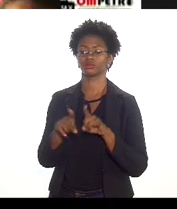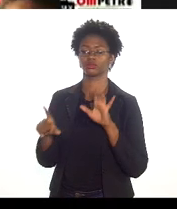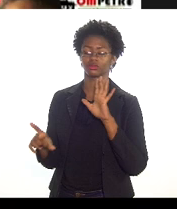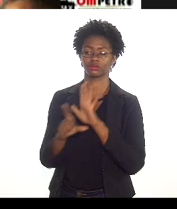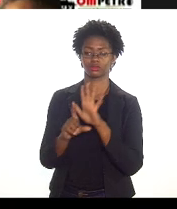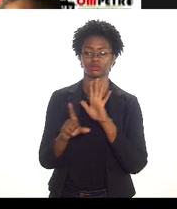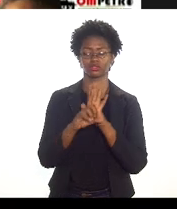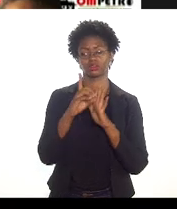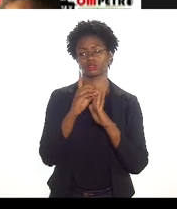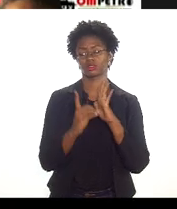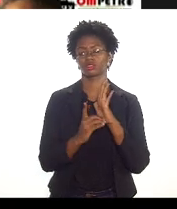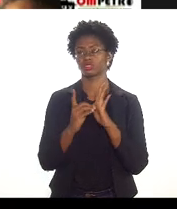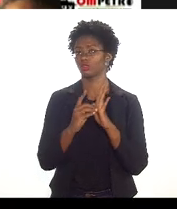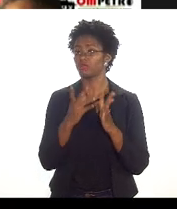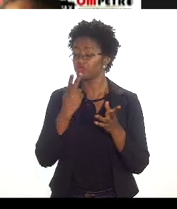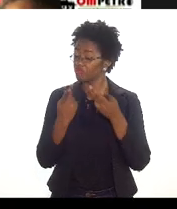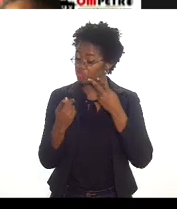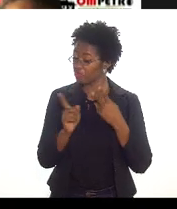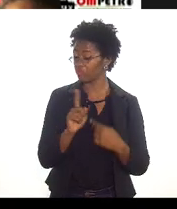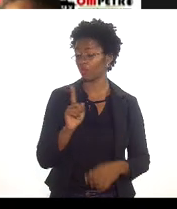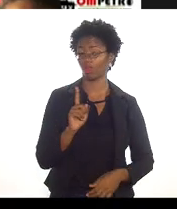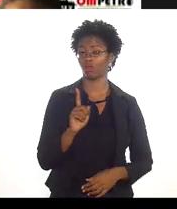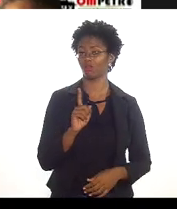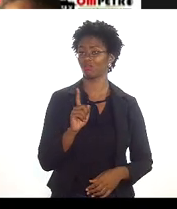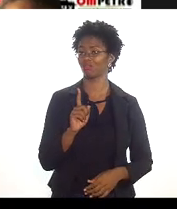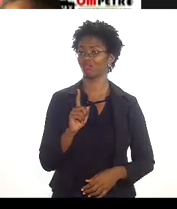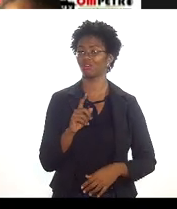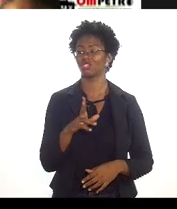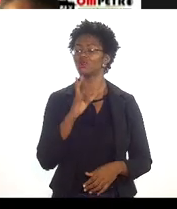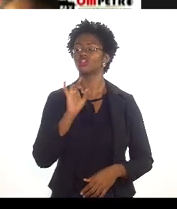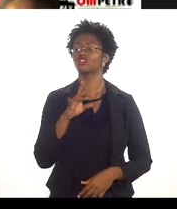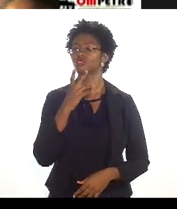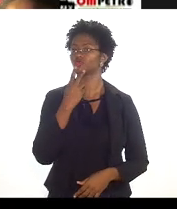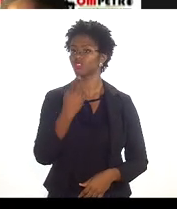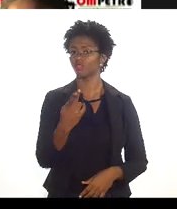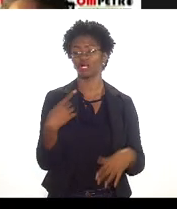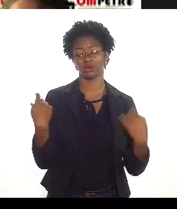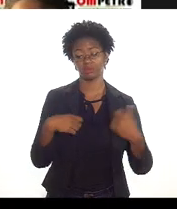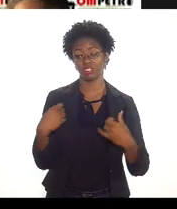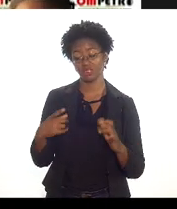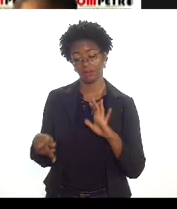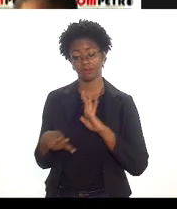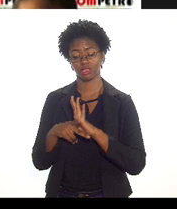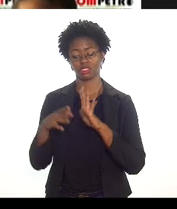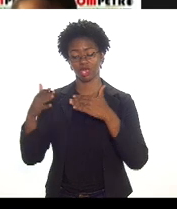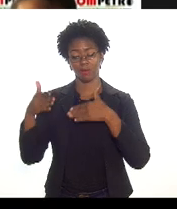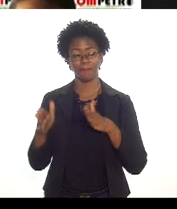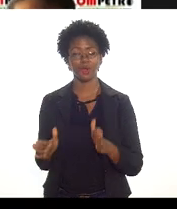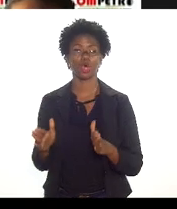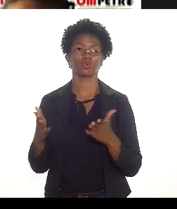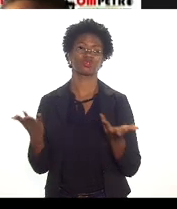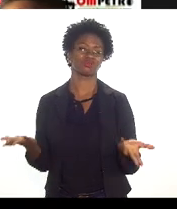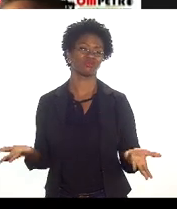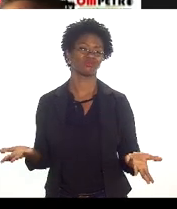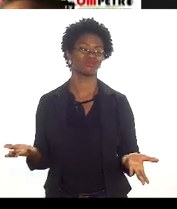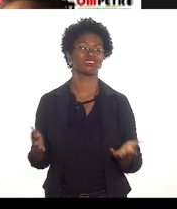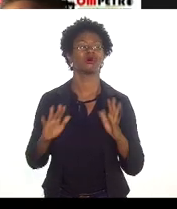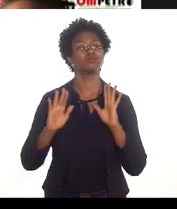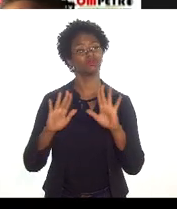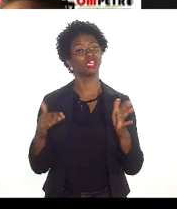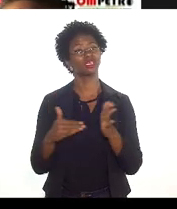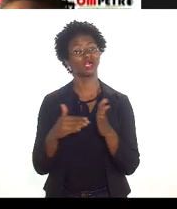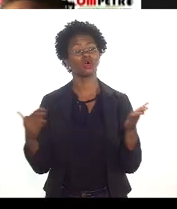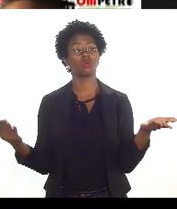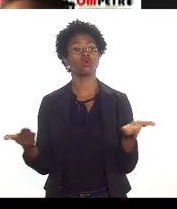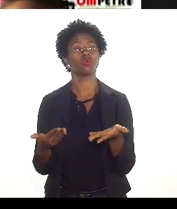o decreto não dizem isso. Eles dizem o seguinte, olha, tem que estar afeto ao bloco. Tá? E até hoje,